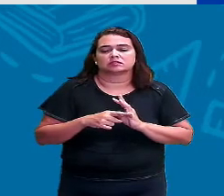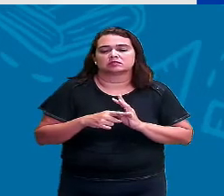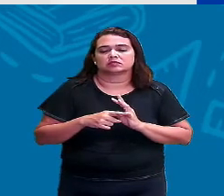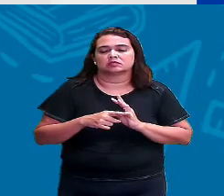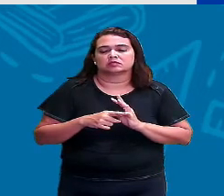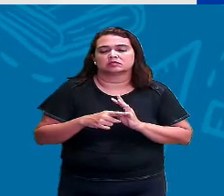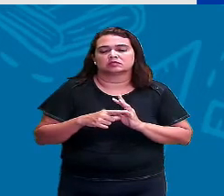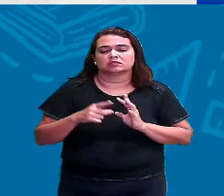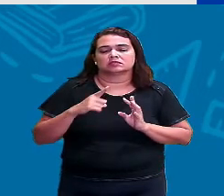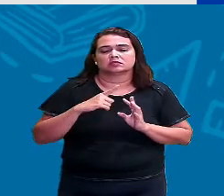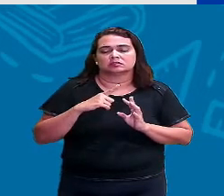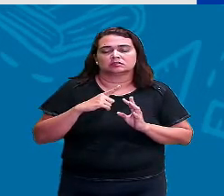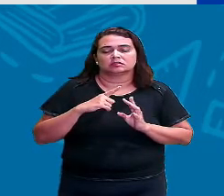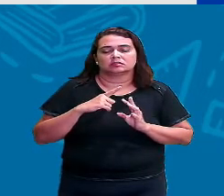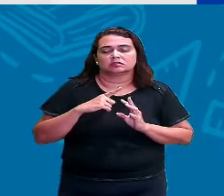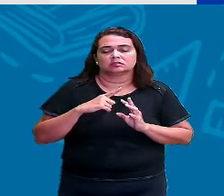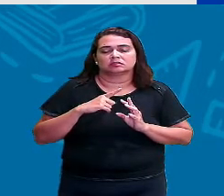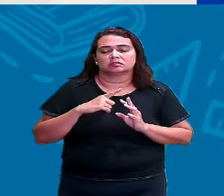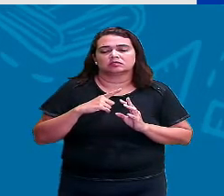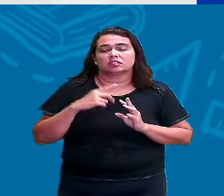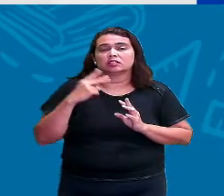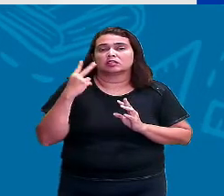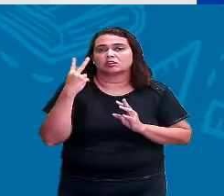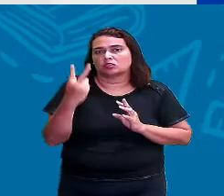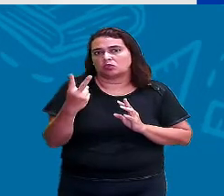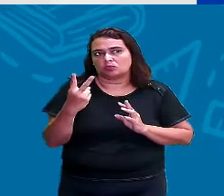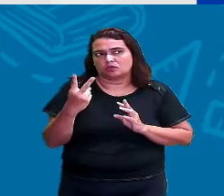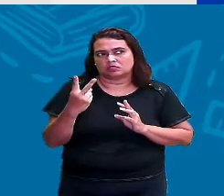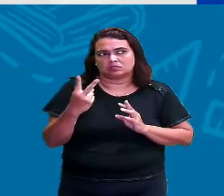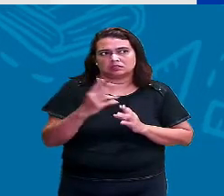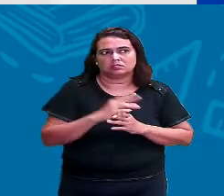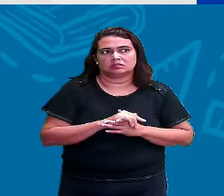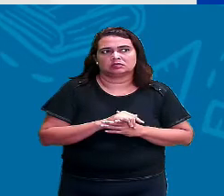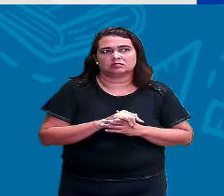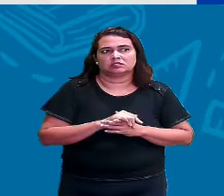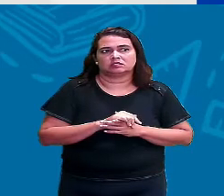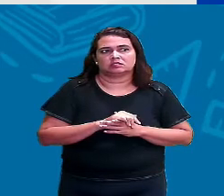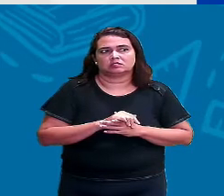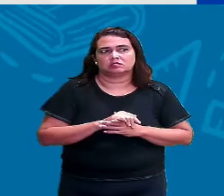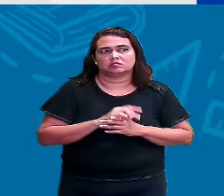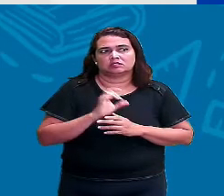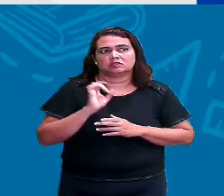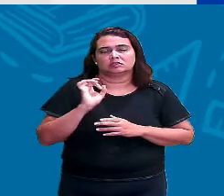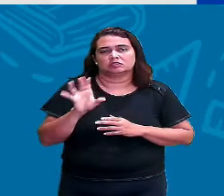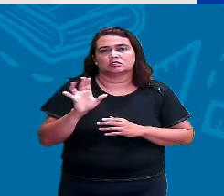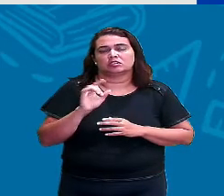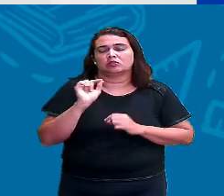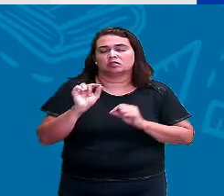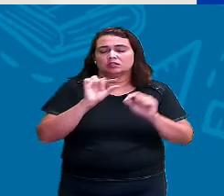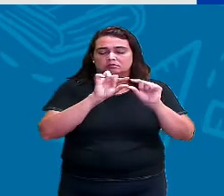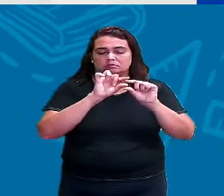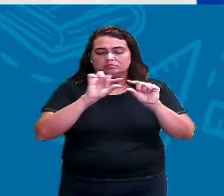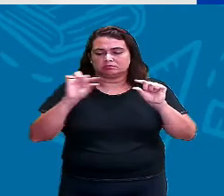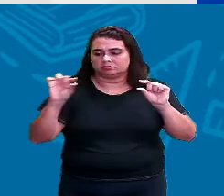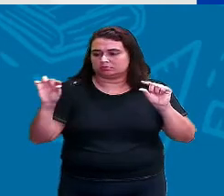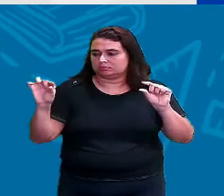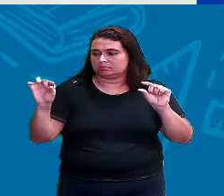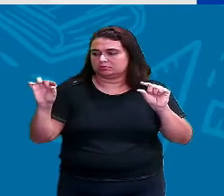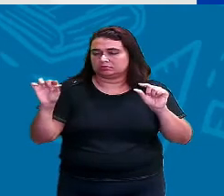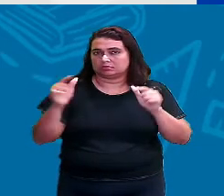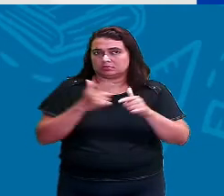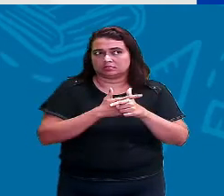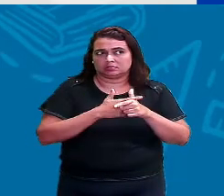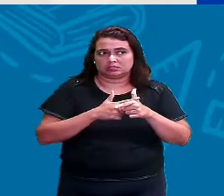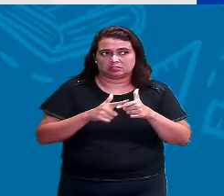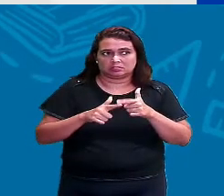Então, são quantas? São duas. É só a gente pegar a todas as opções e